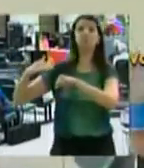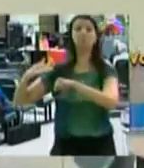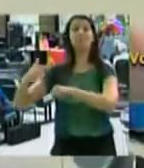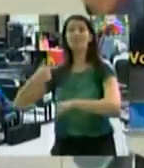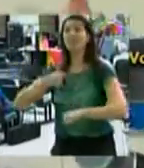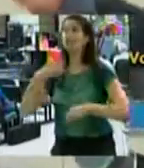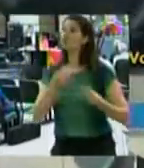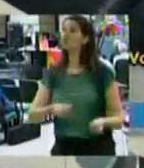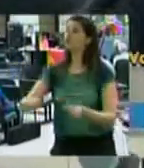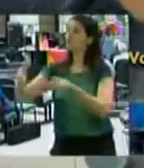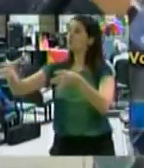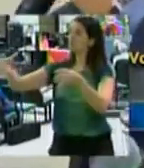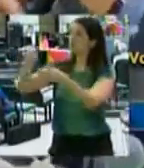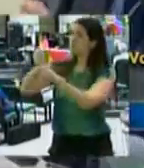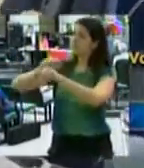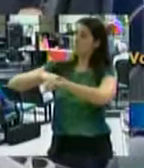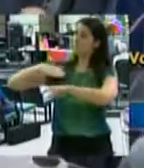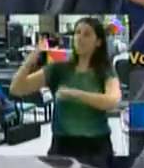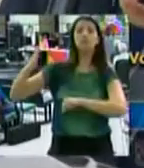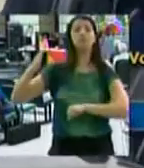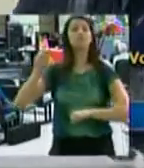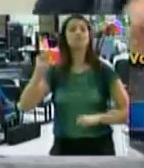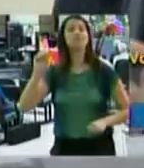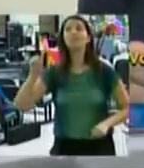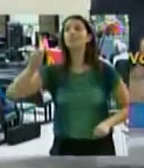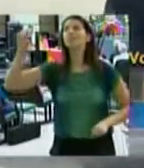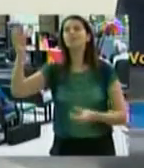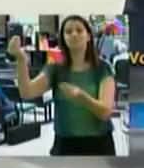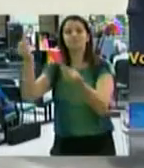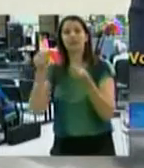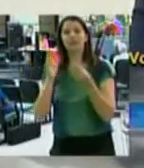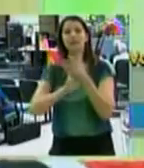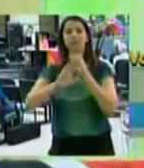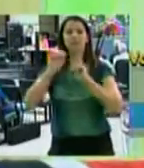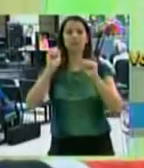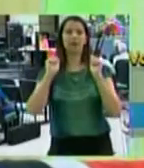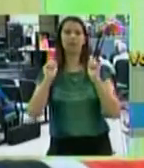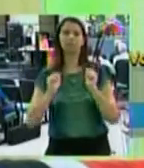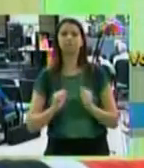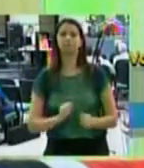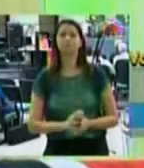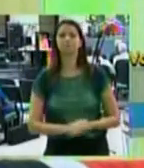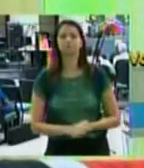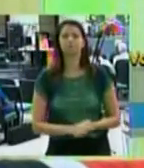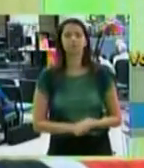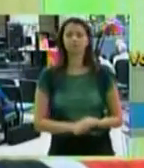eu estou te devolvendo em dobro aquilo que tu me deste.